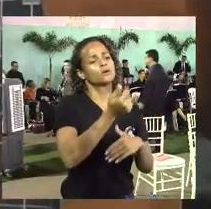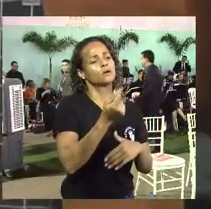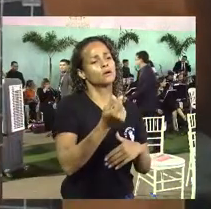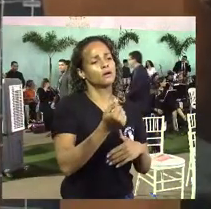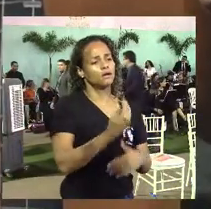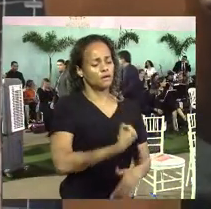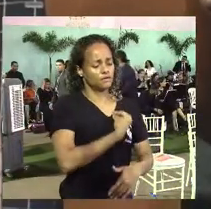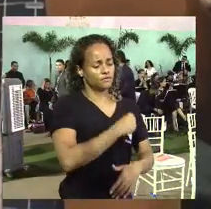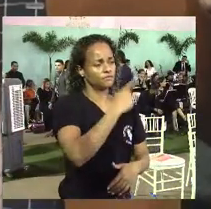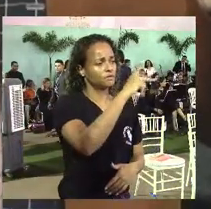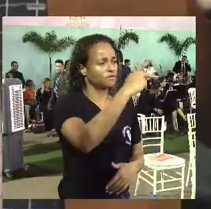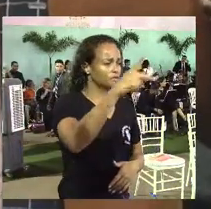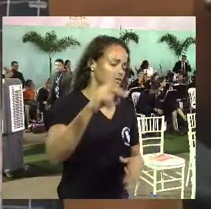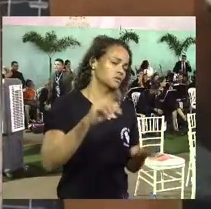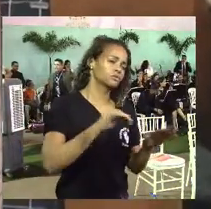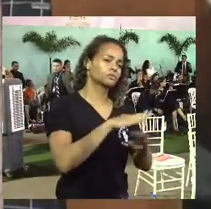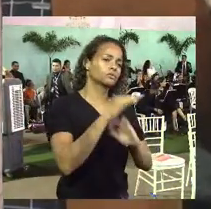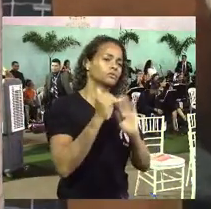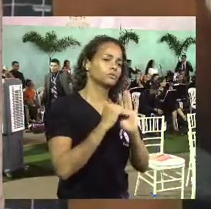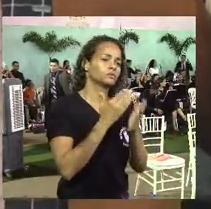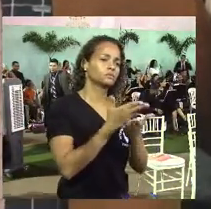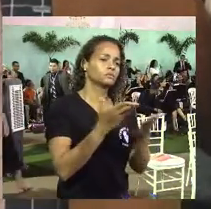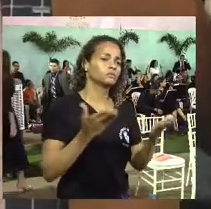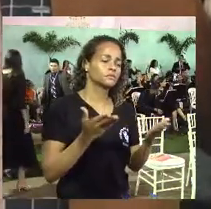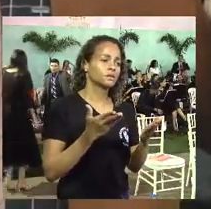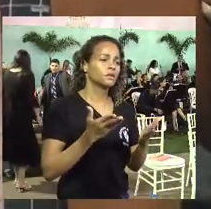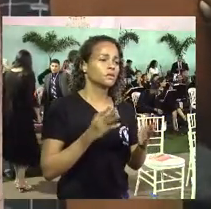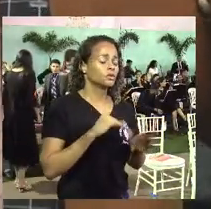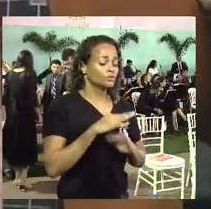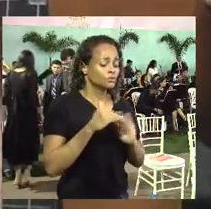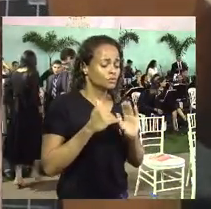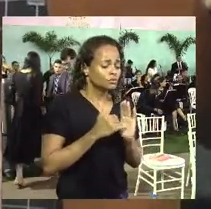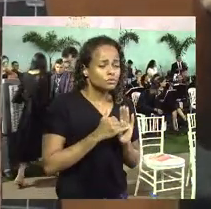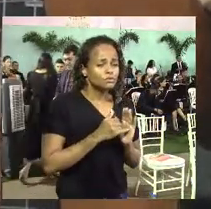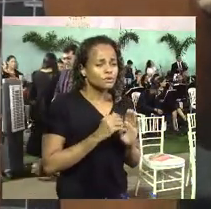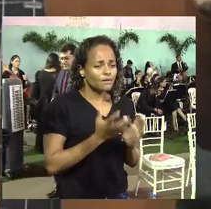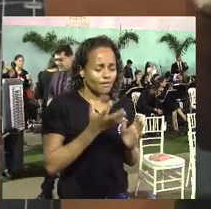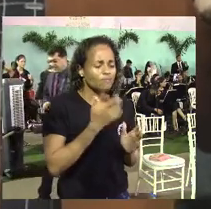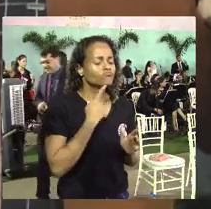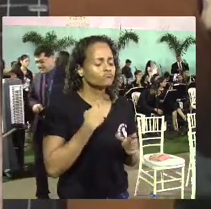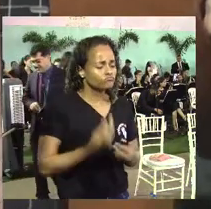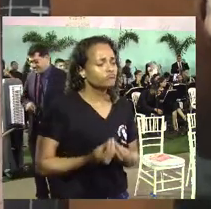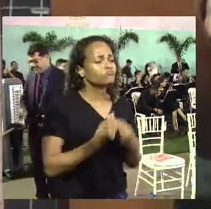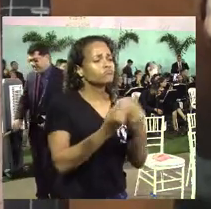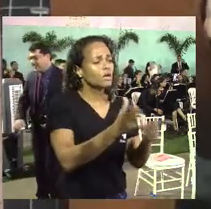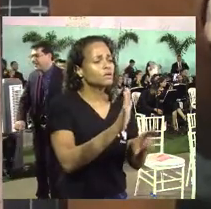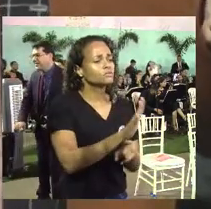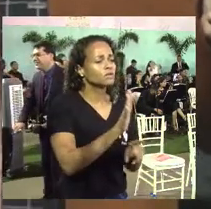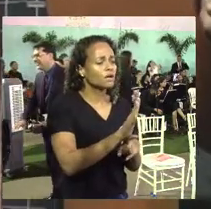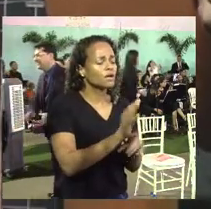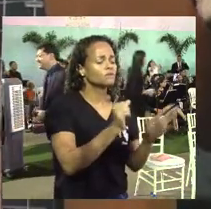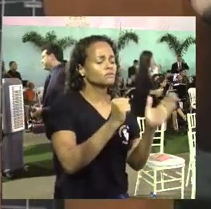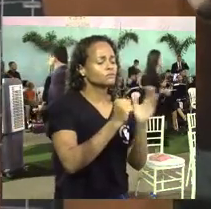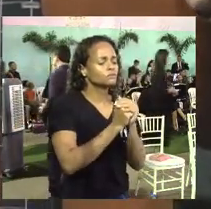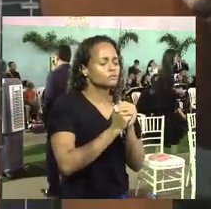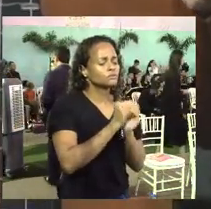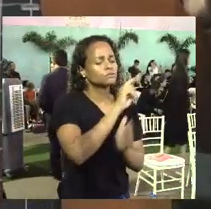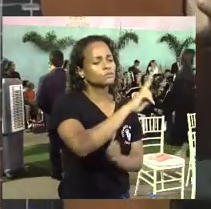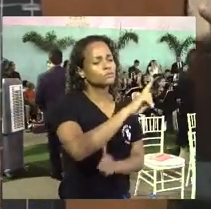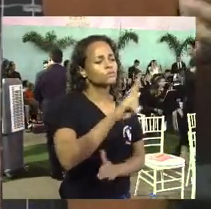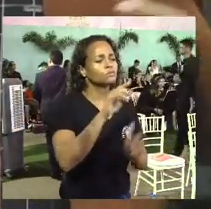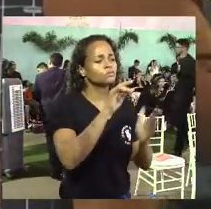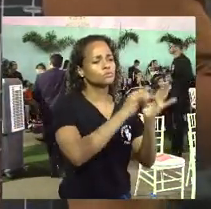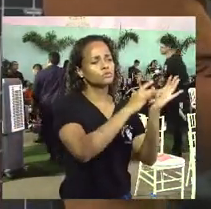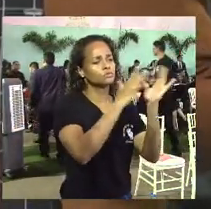algo dos seus bolsos para esta obra pai nós Oramos abençoando em nome